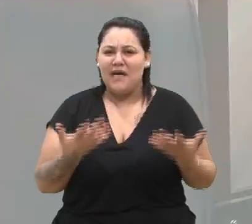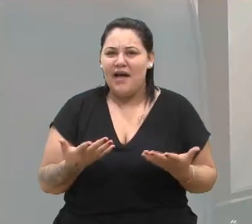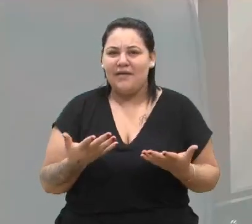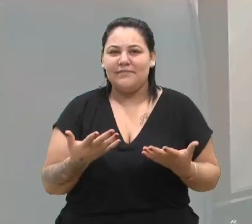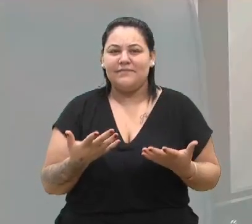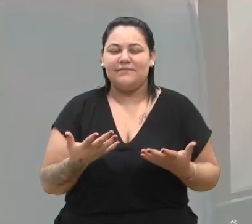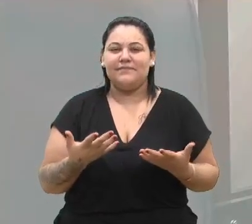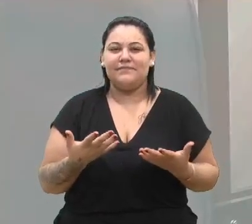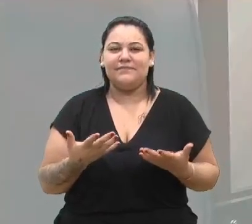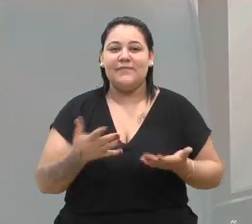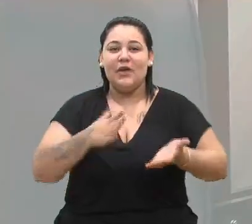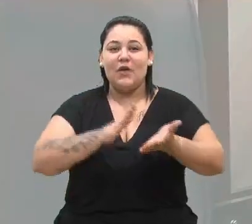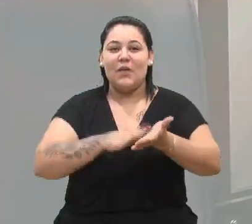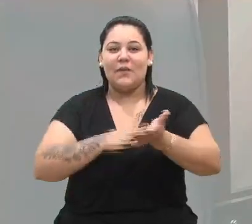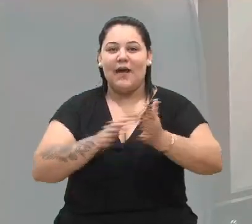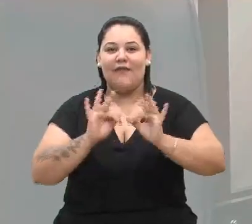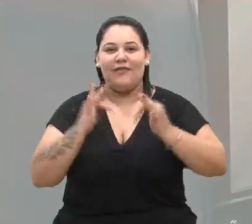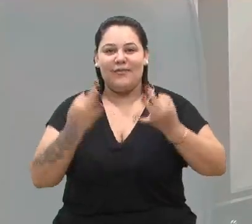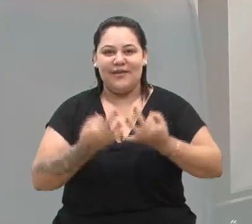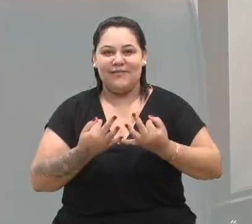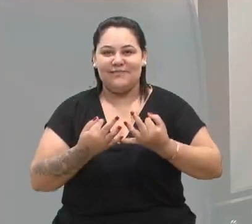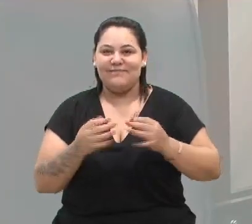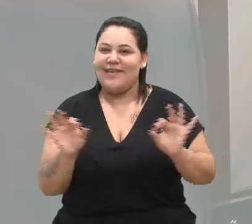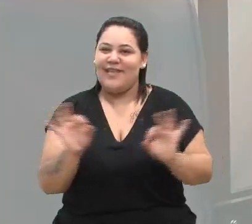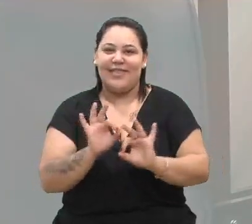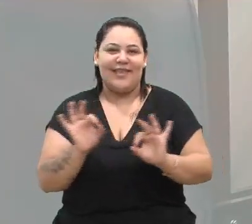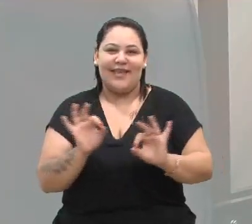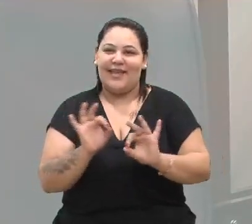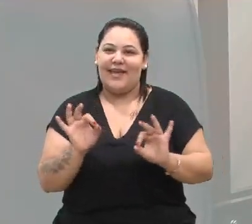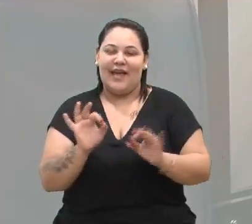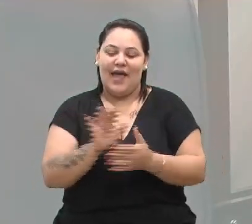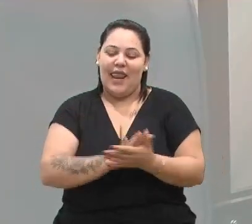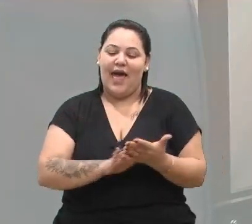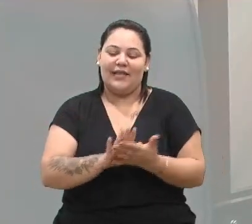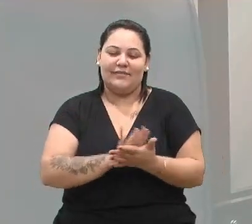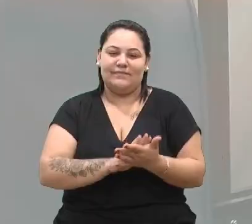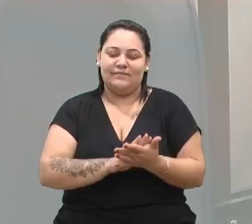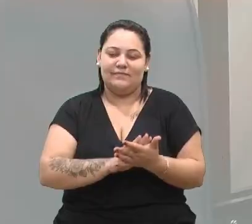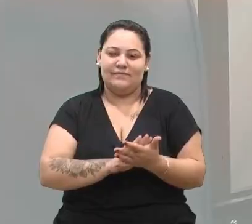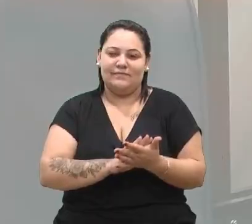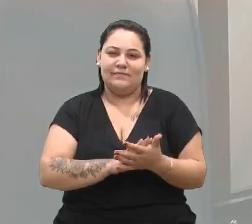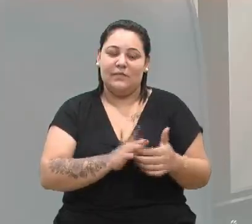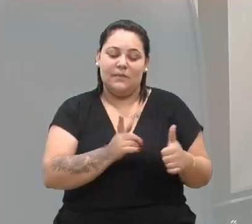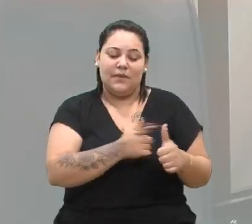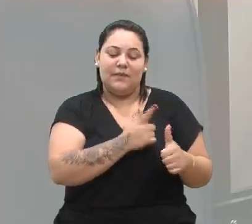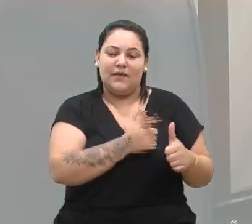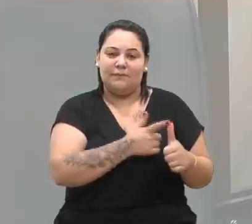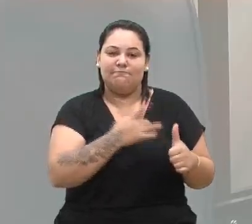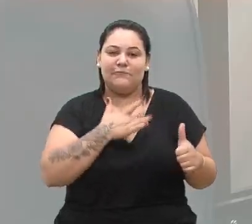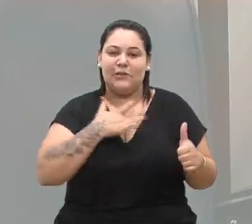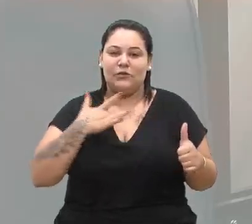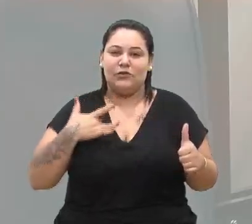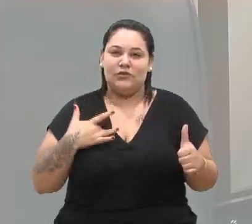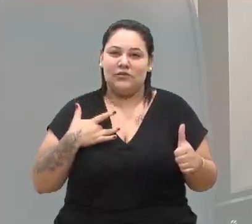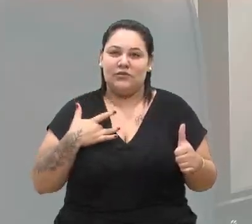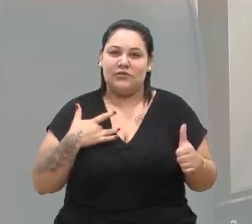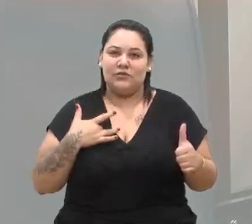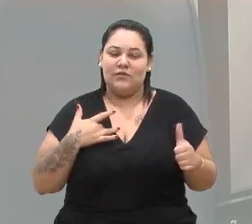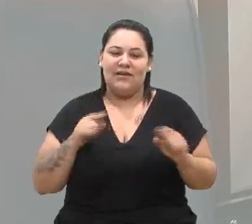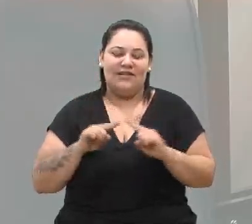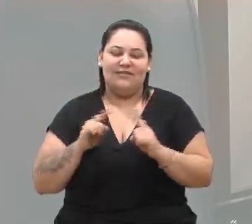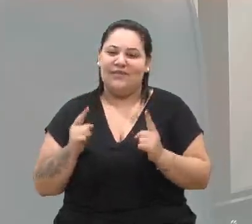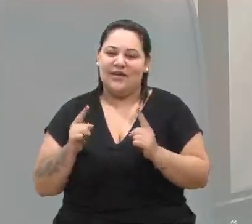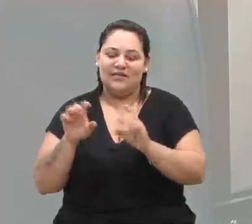familiar. Ninguém é nada, primeiro tem a saúde, mas se tu não tem uma